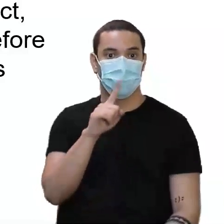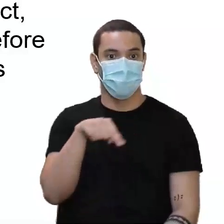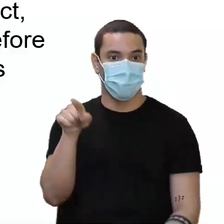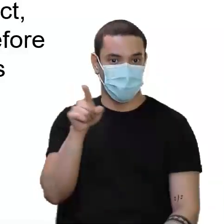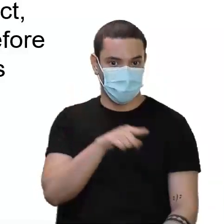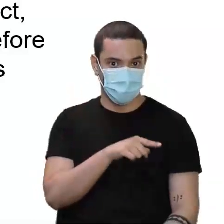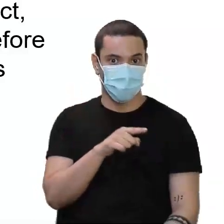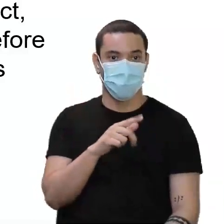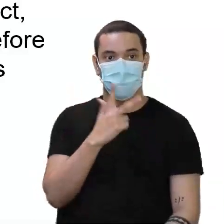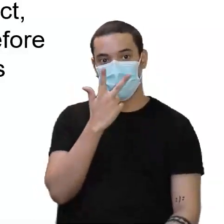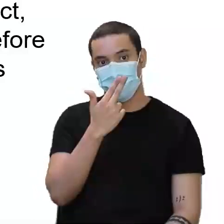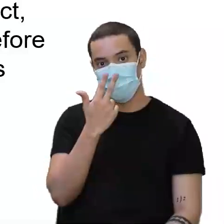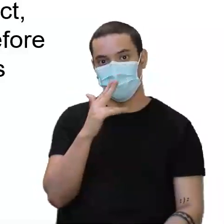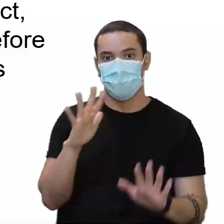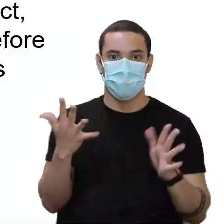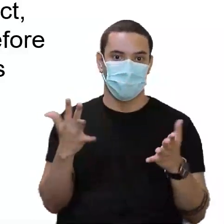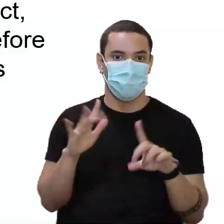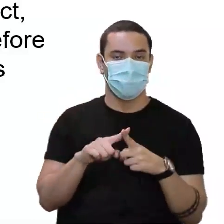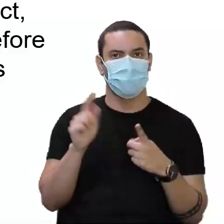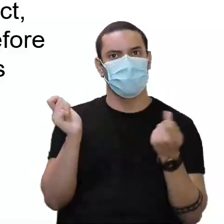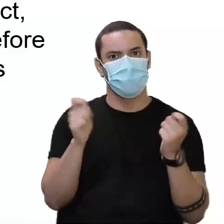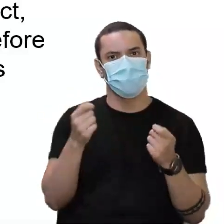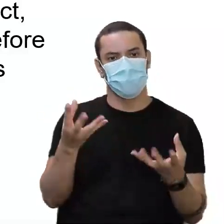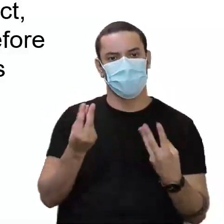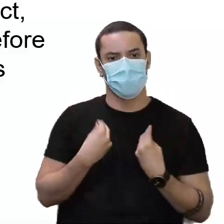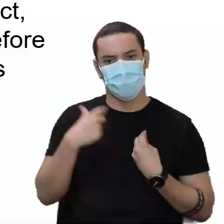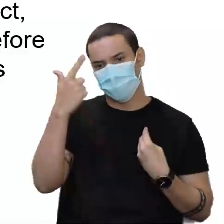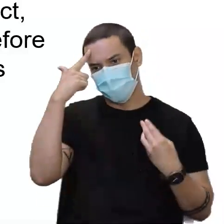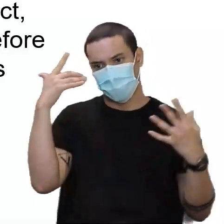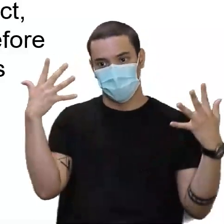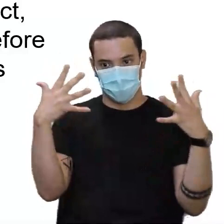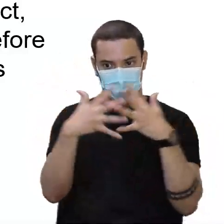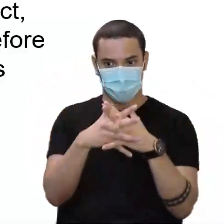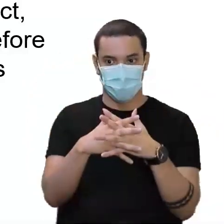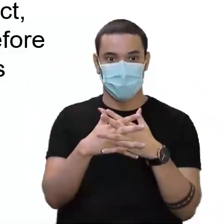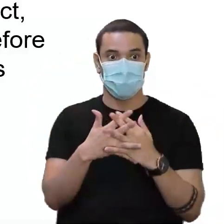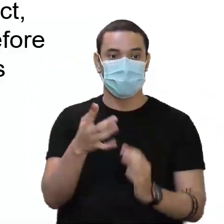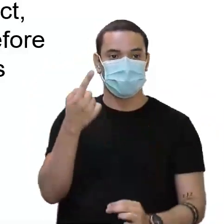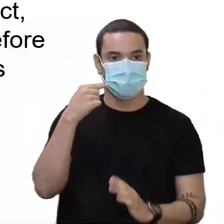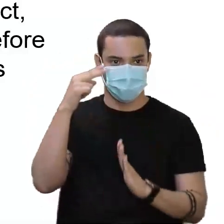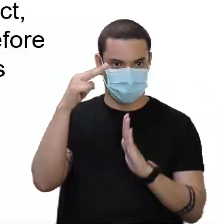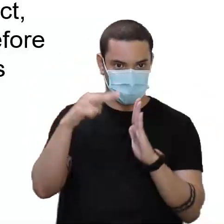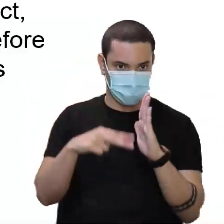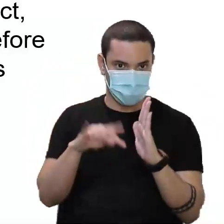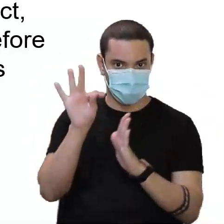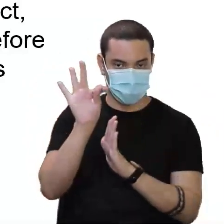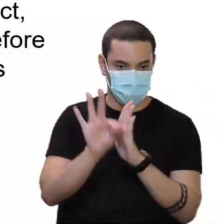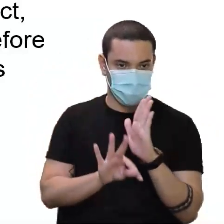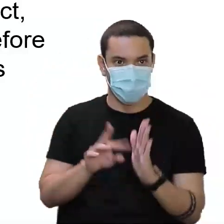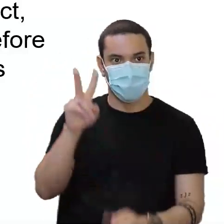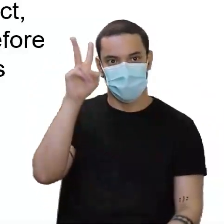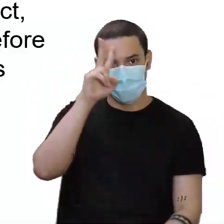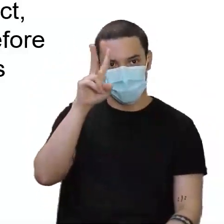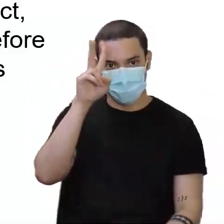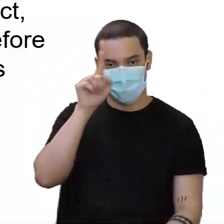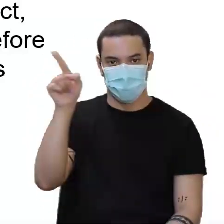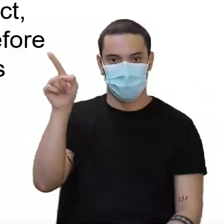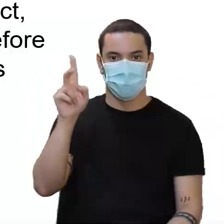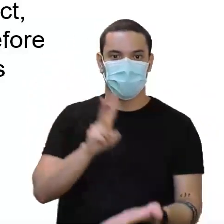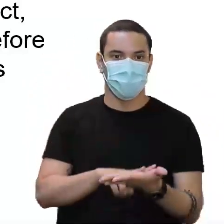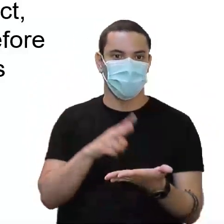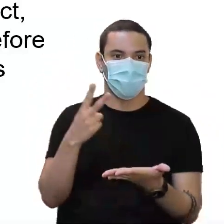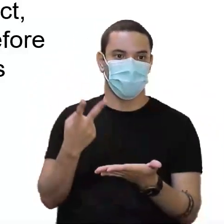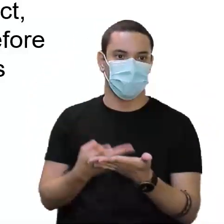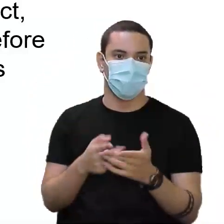algumas parecidas, e aí você pode ficar um pouco confuso. E aí vamos fazer essa leitura do texto, lembrando que aqui eu vou